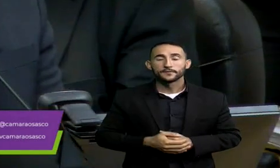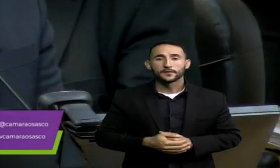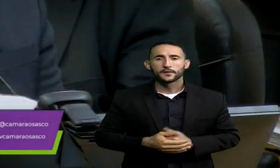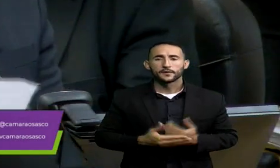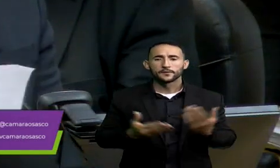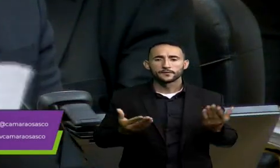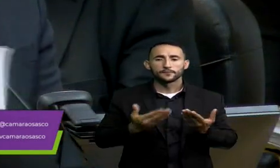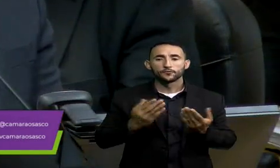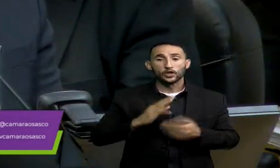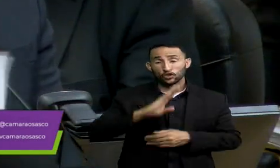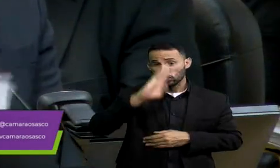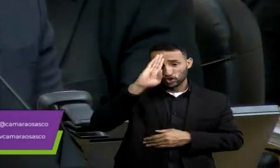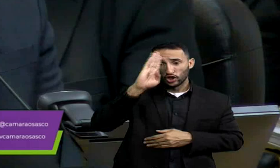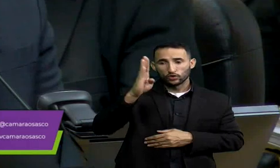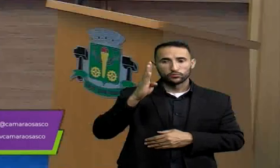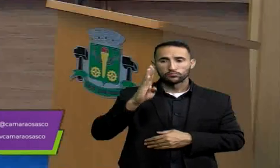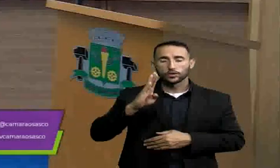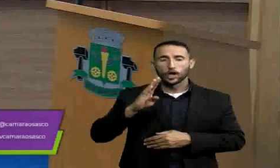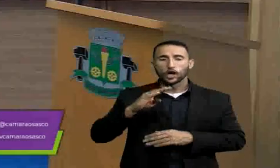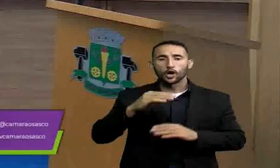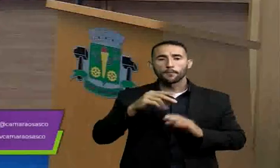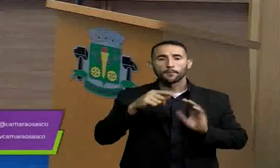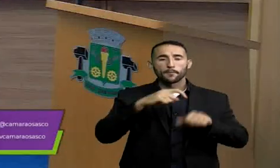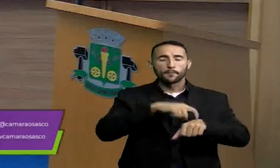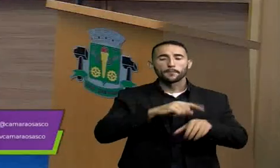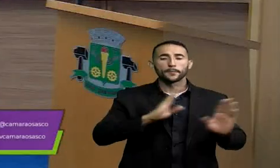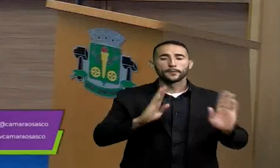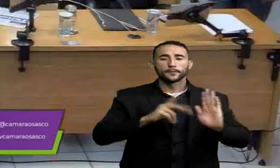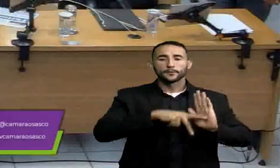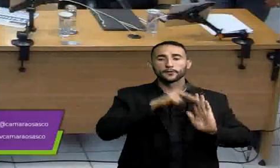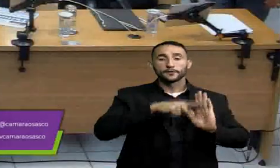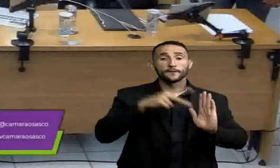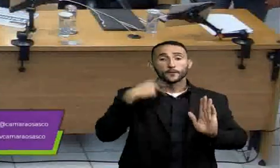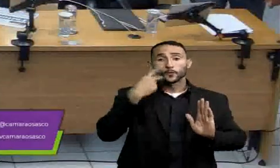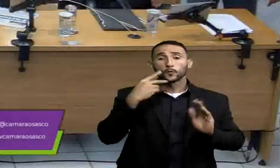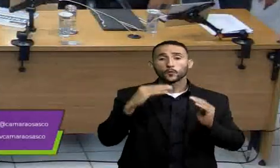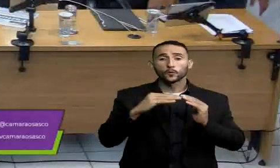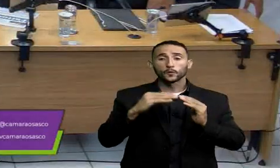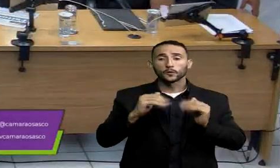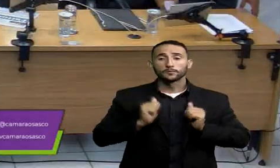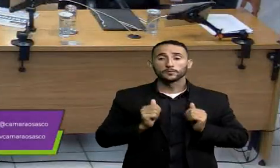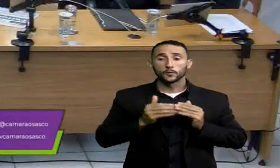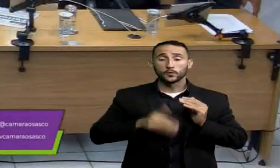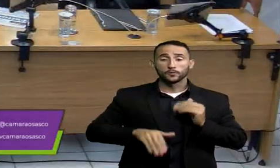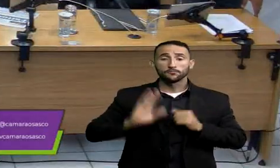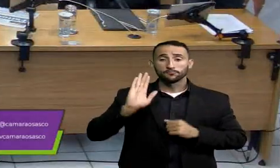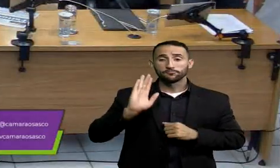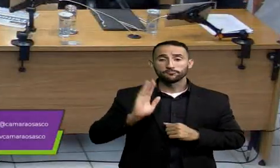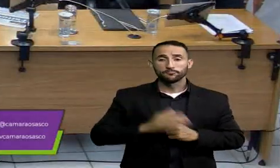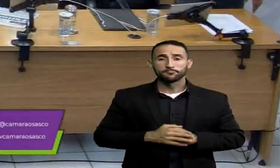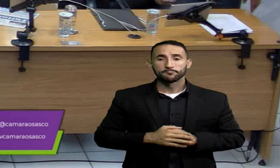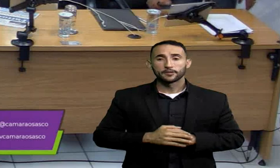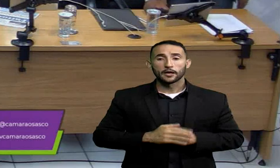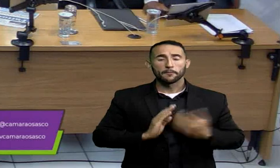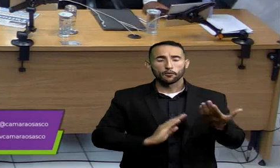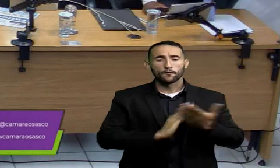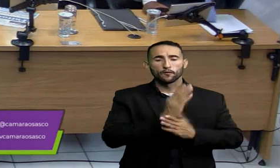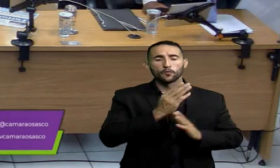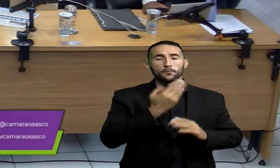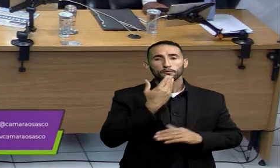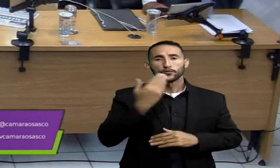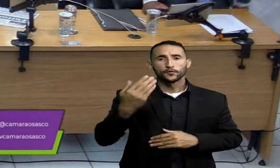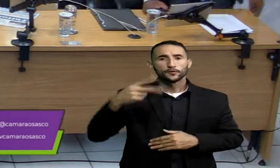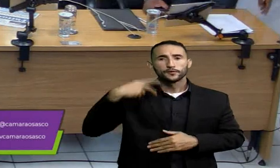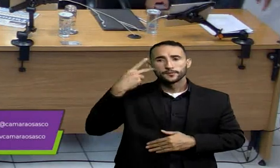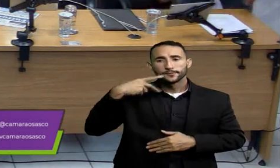passarmos direto para a ordem do dia os vereadores pereça Como estão os contrários se manifestam aprovado o pedido